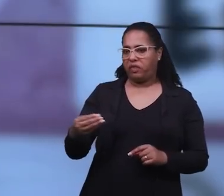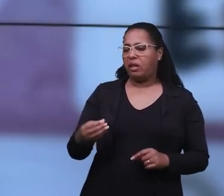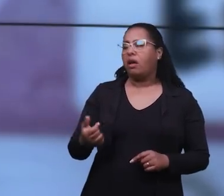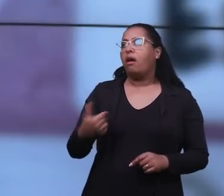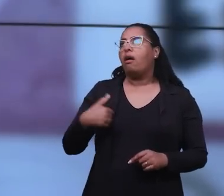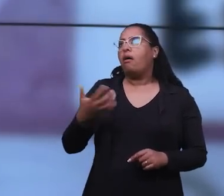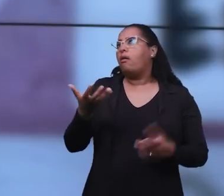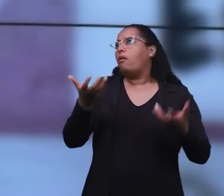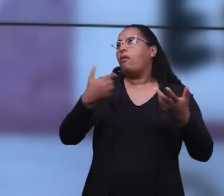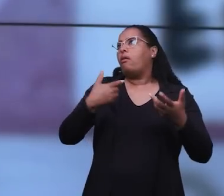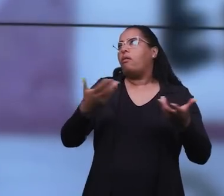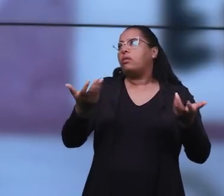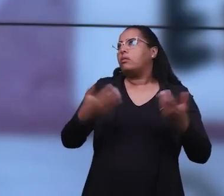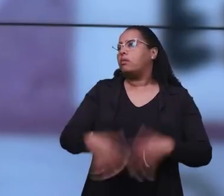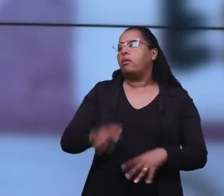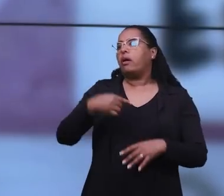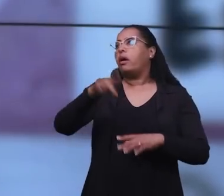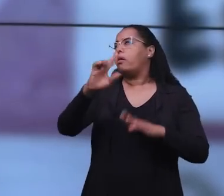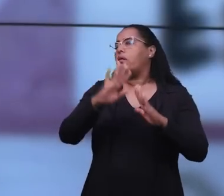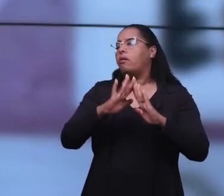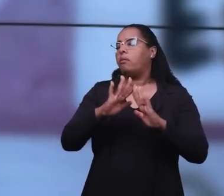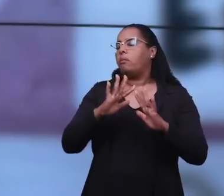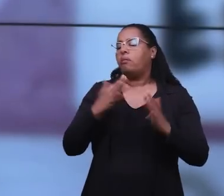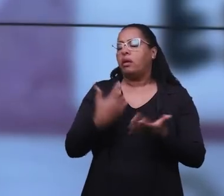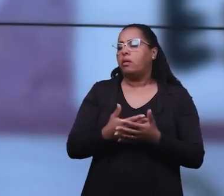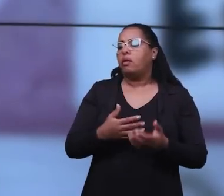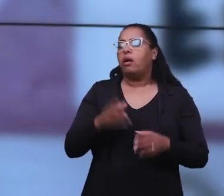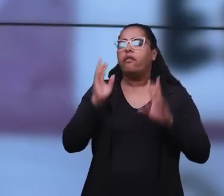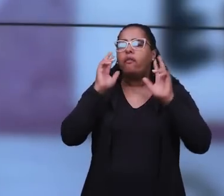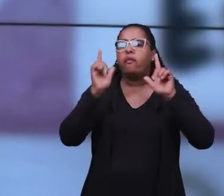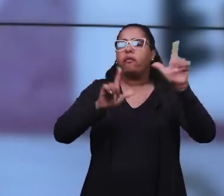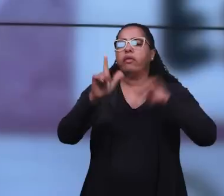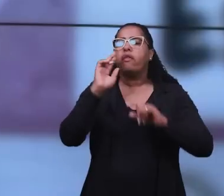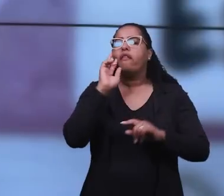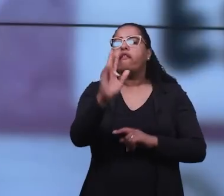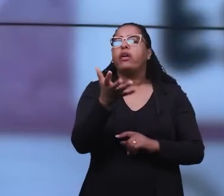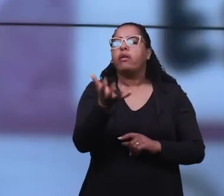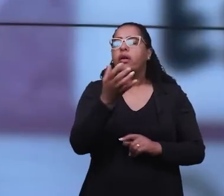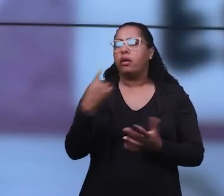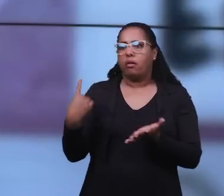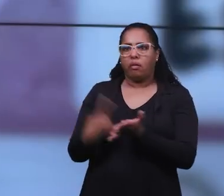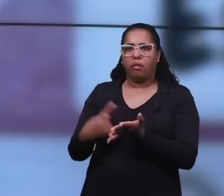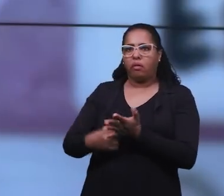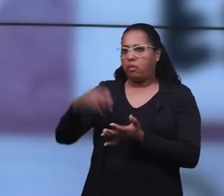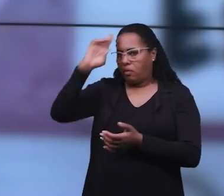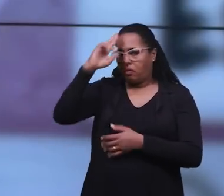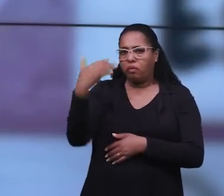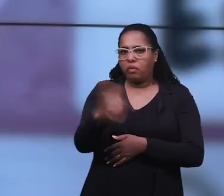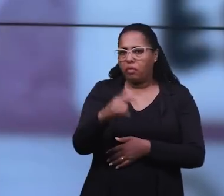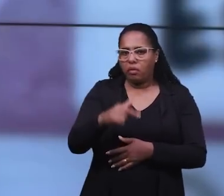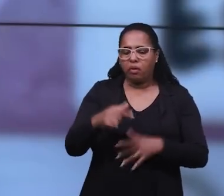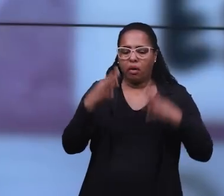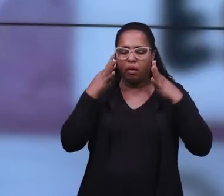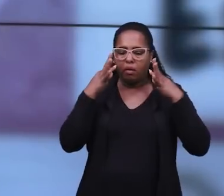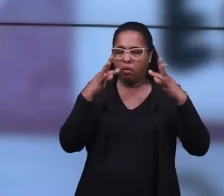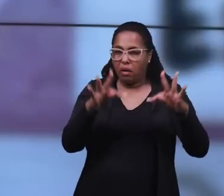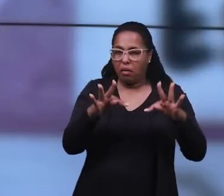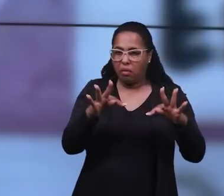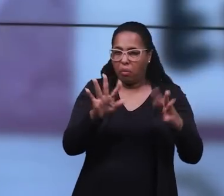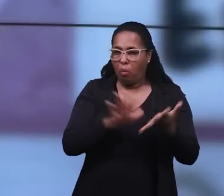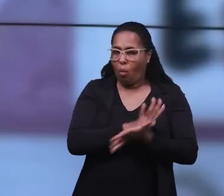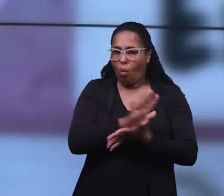que decidem quando vão para a escola, sem limites para ver o que querem, sem compromisso com o Senhor e com